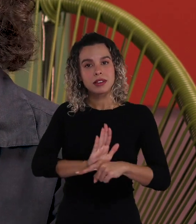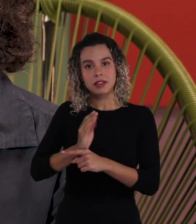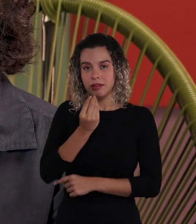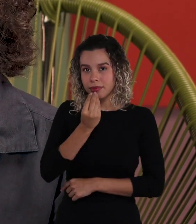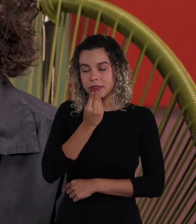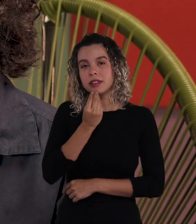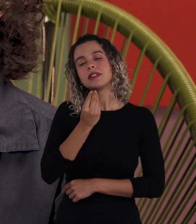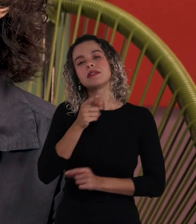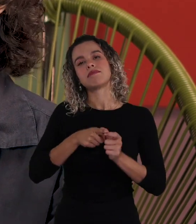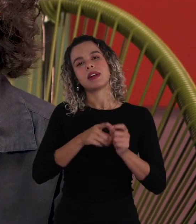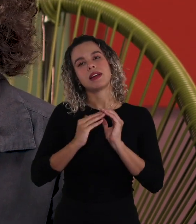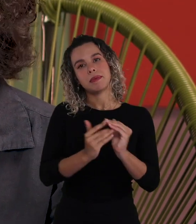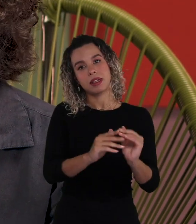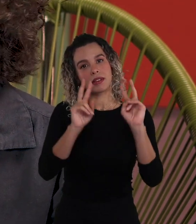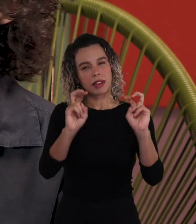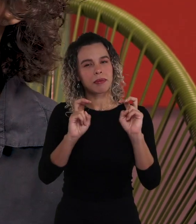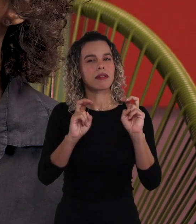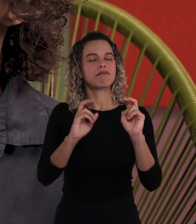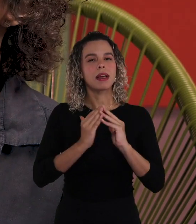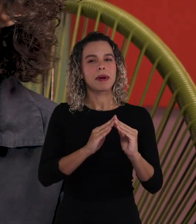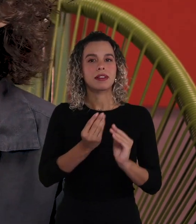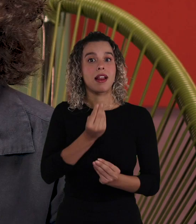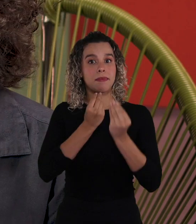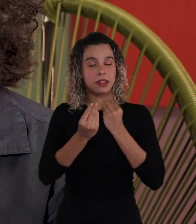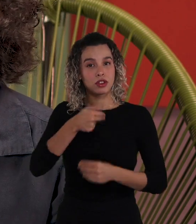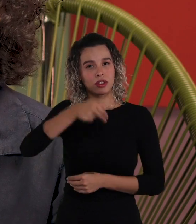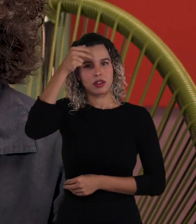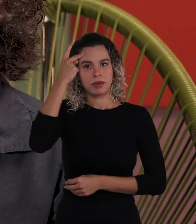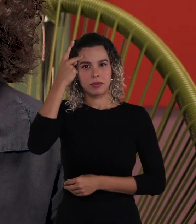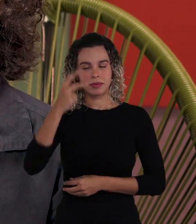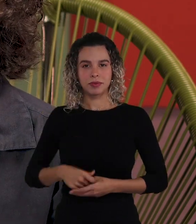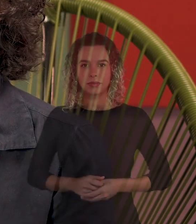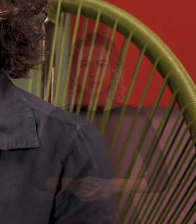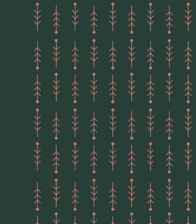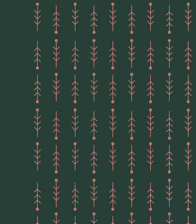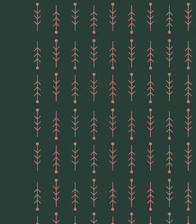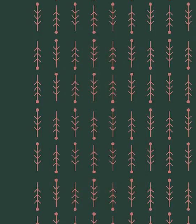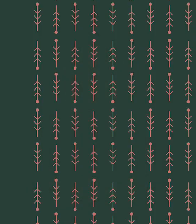projeto de assistência alimentar na Quebrada, chama Quebrada Alimentada, no extremo norte de São Paulo.